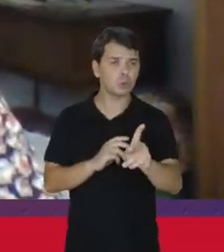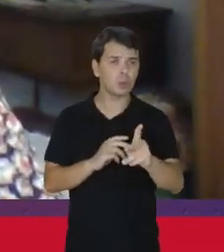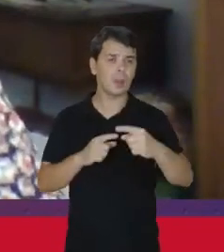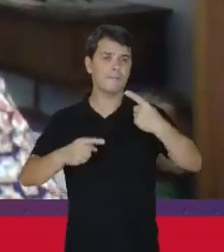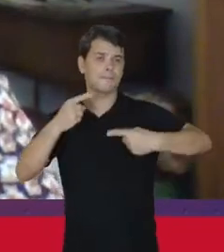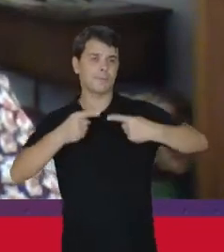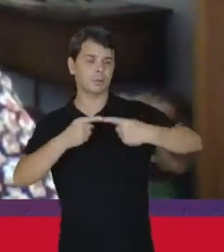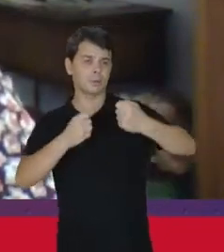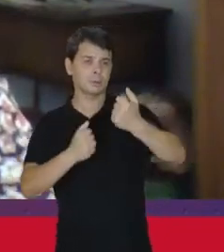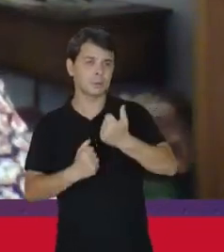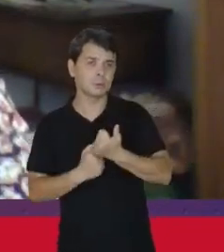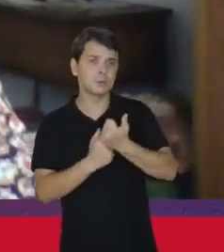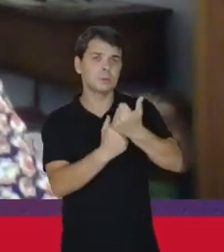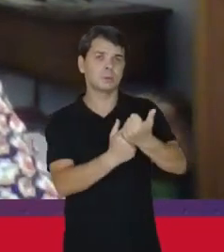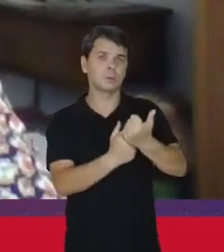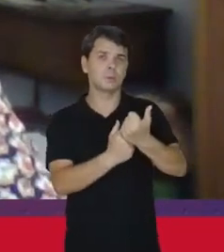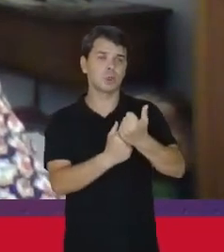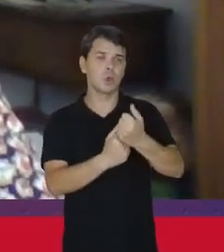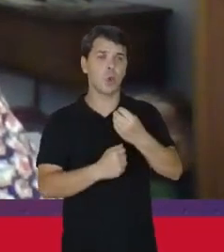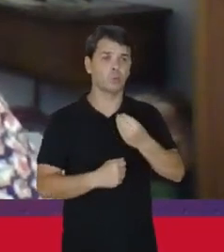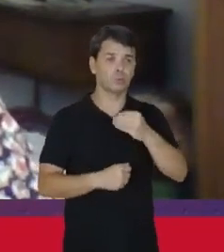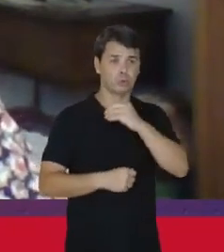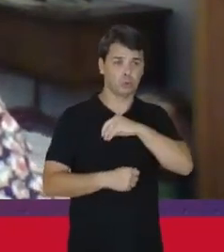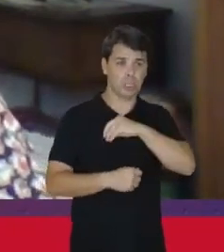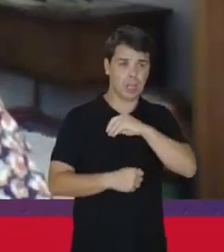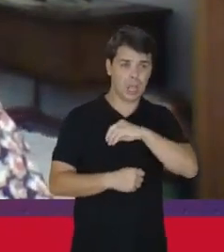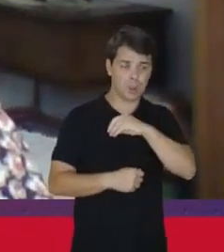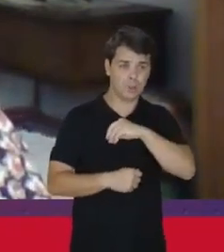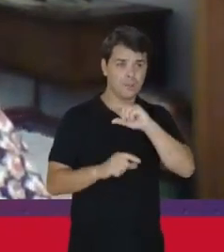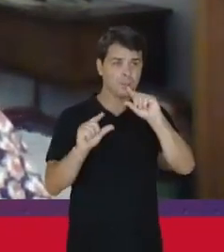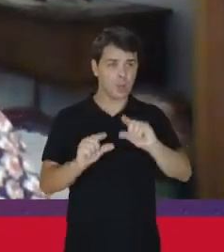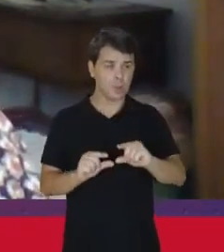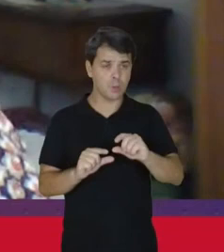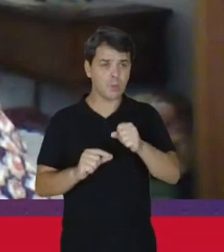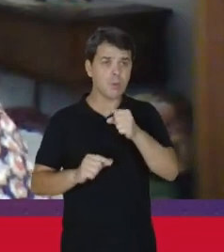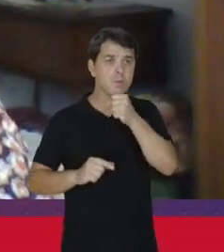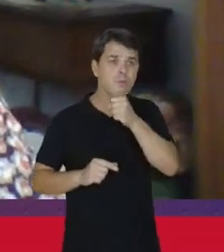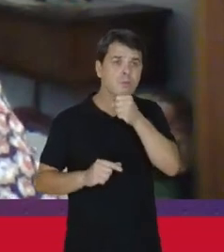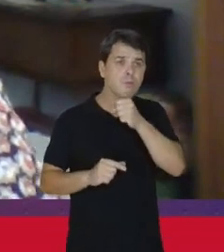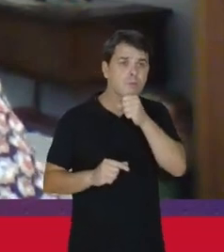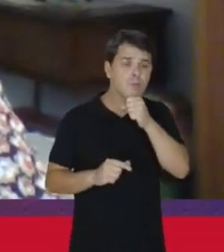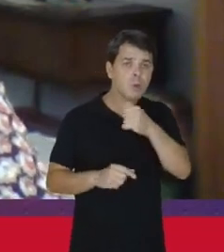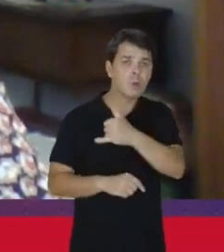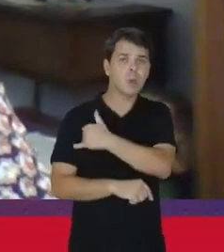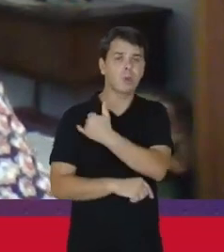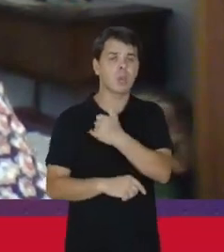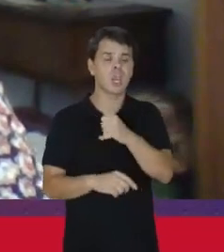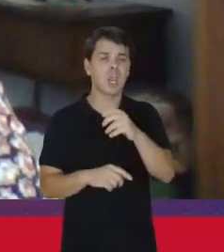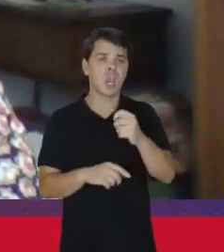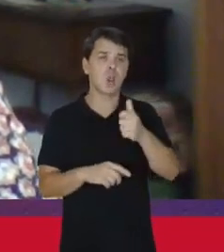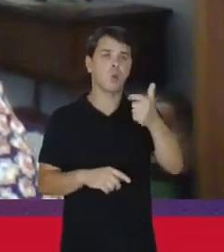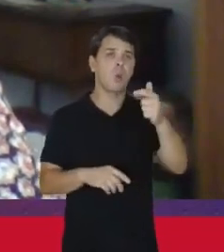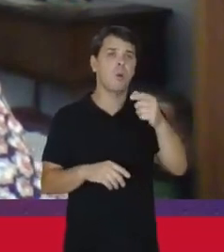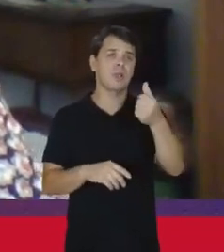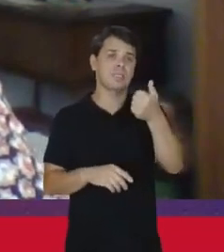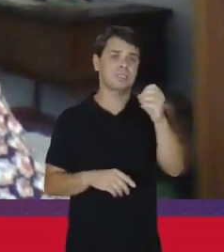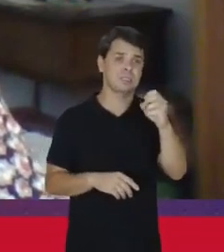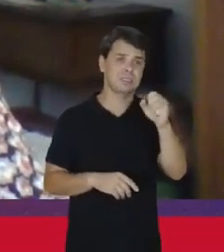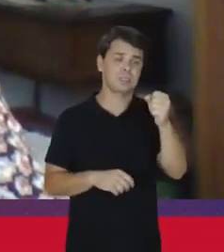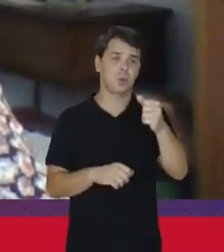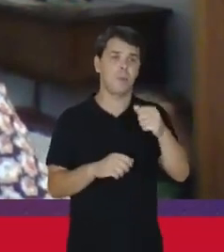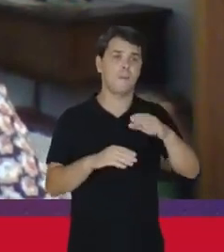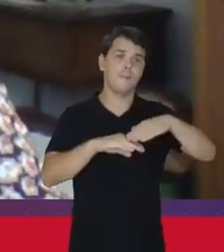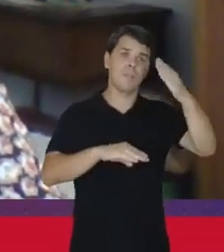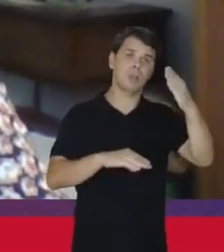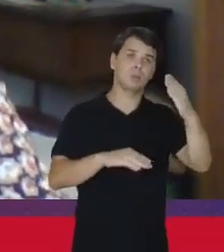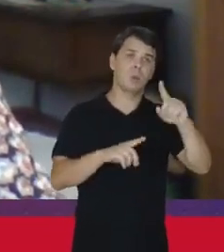política assistencial garante um salário mínimo por mês ao idoso com idade igual ou superior a 65